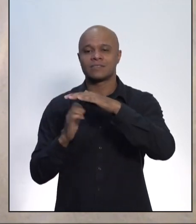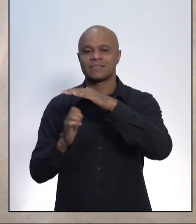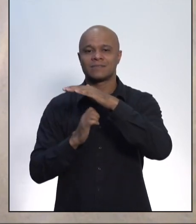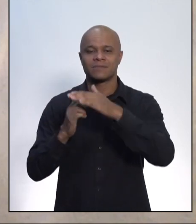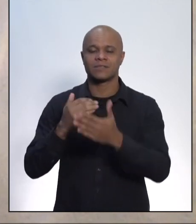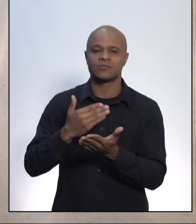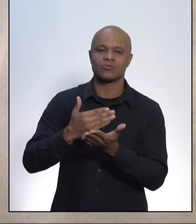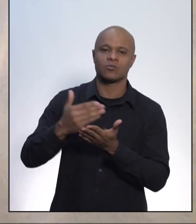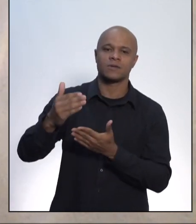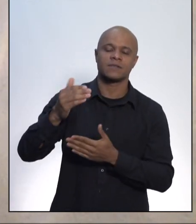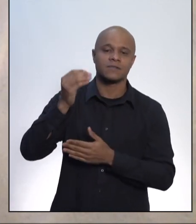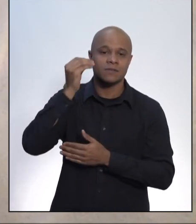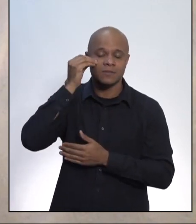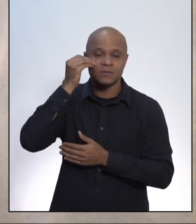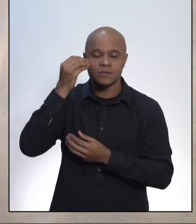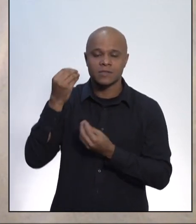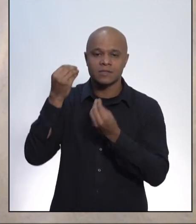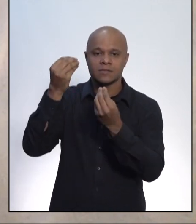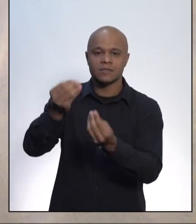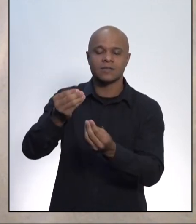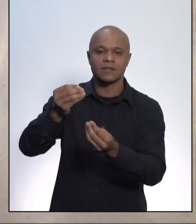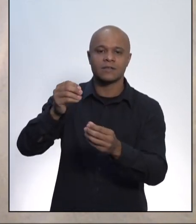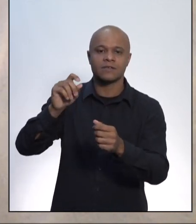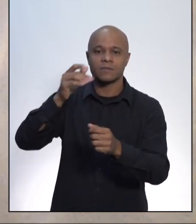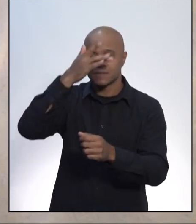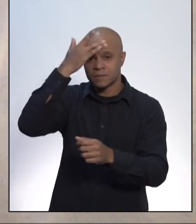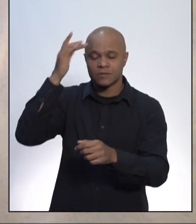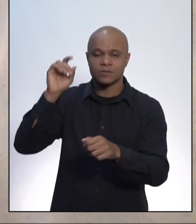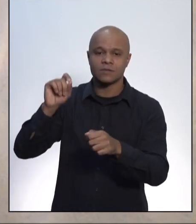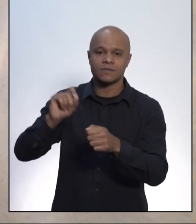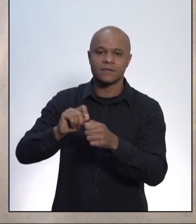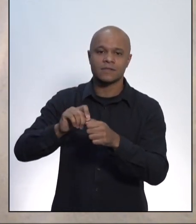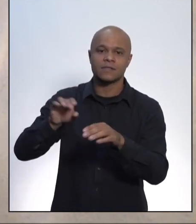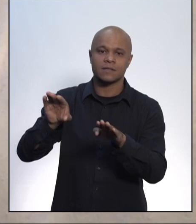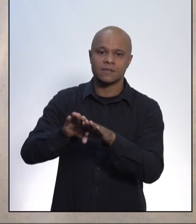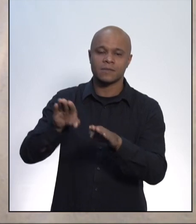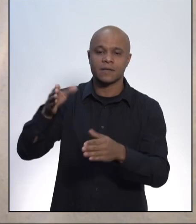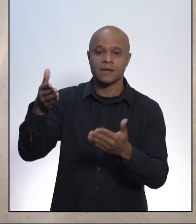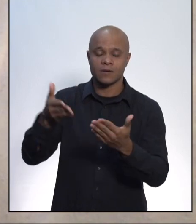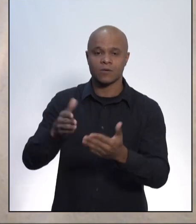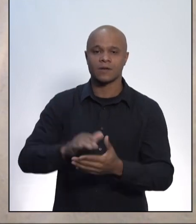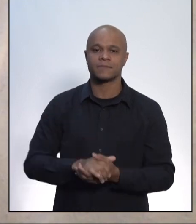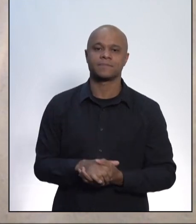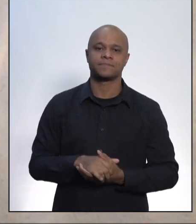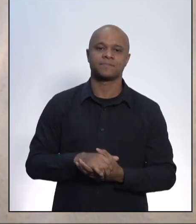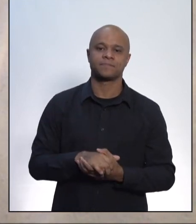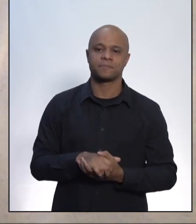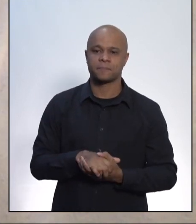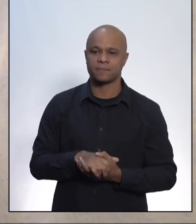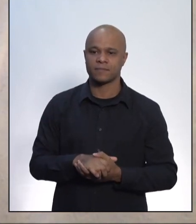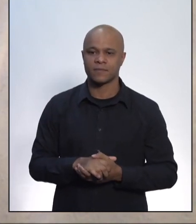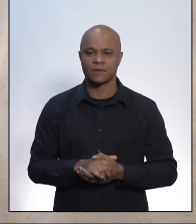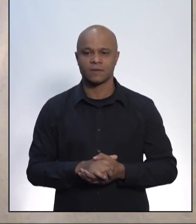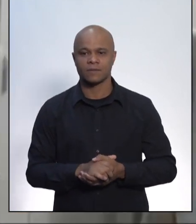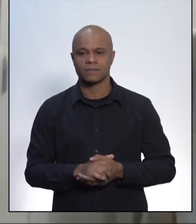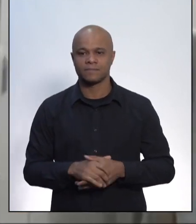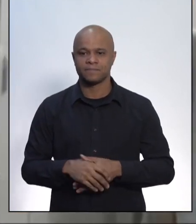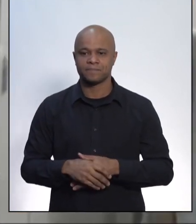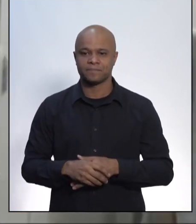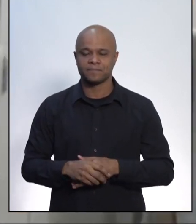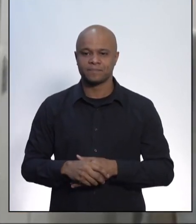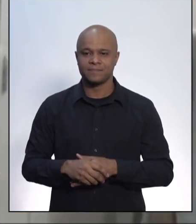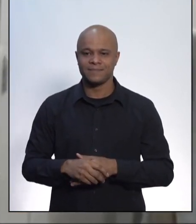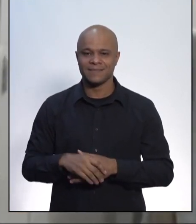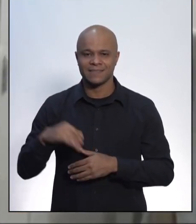estão oferecendo oportunidade para as pessoas, entendeu? E em diversas áreas. Tá? Se o Bruno quiser complementar a pergunta da Maria. Um dado importante,